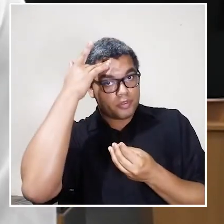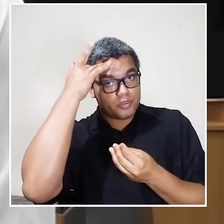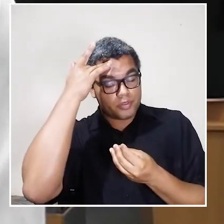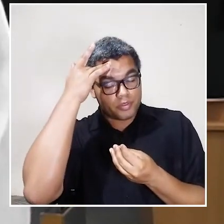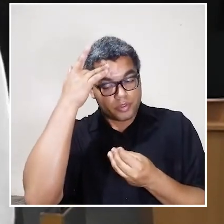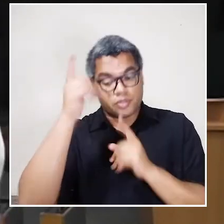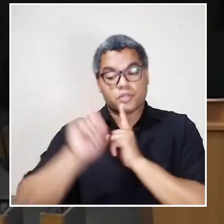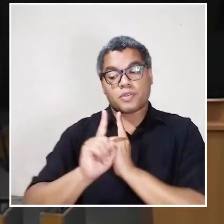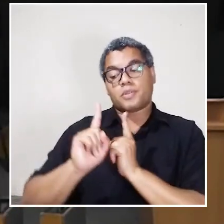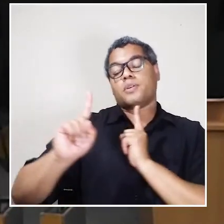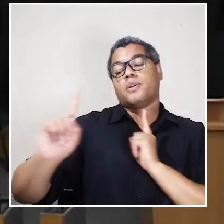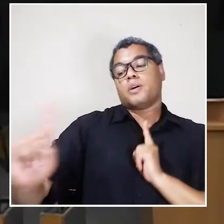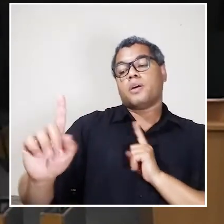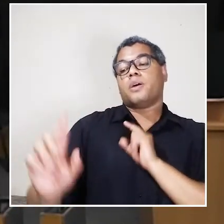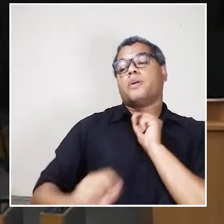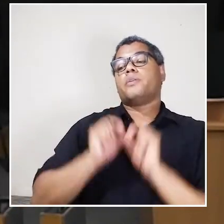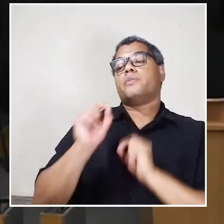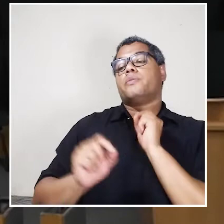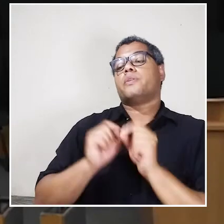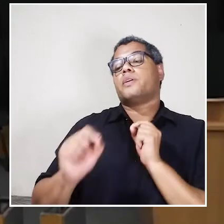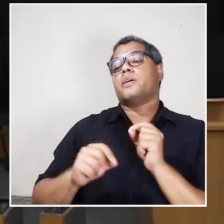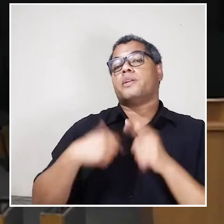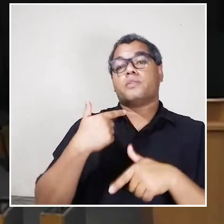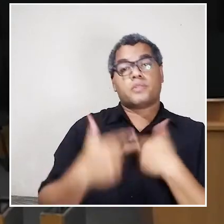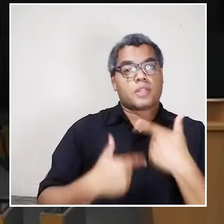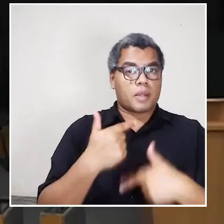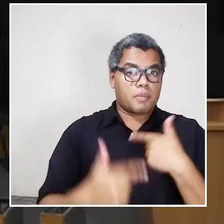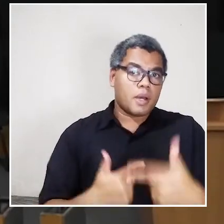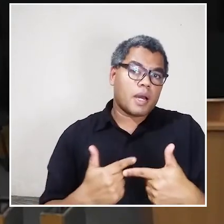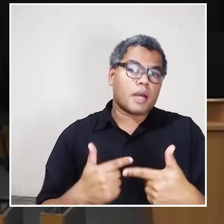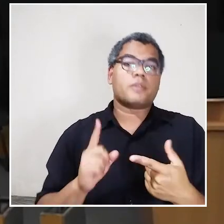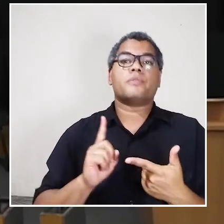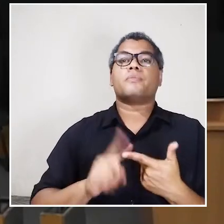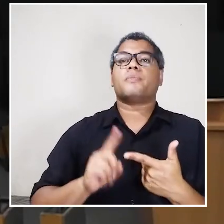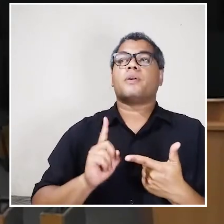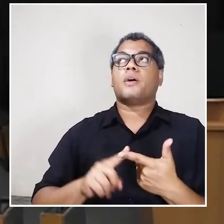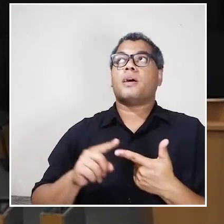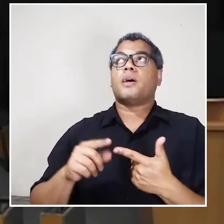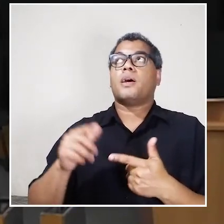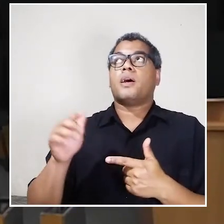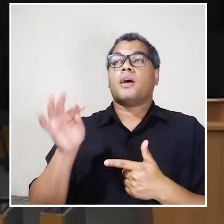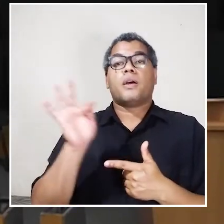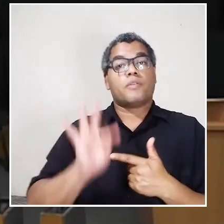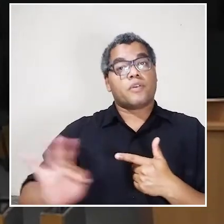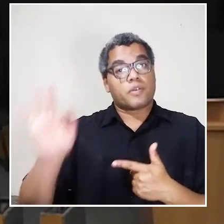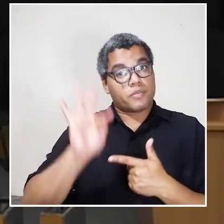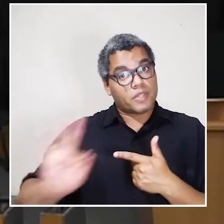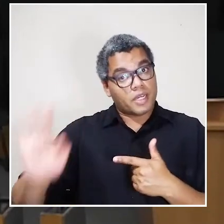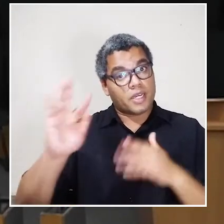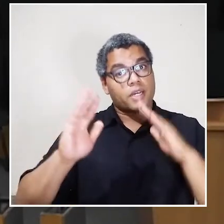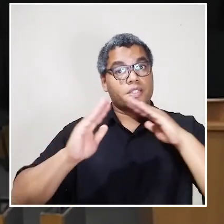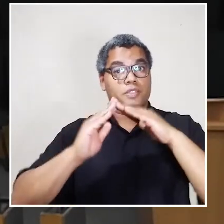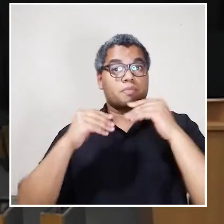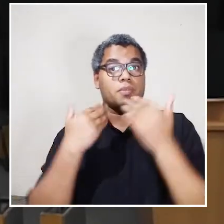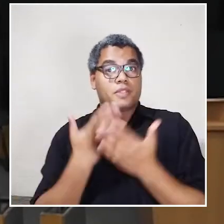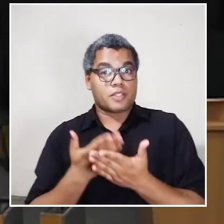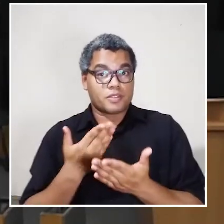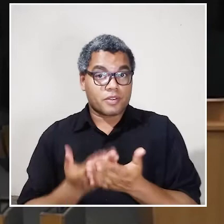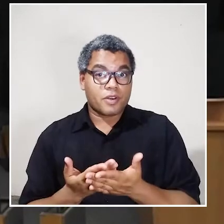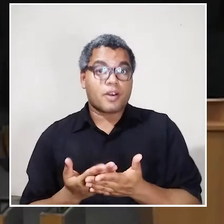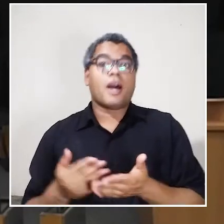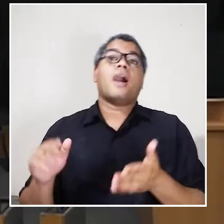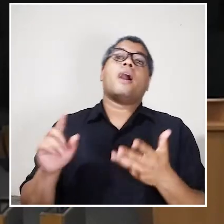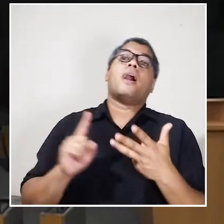Dar conta do seu curso regular. Outros estão isolados de ir para o seu trabalho. Outros estão isolados até